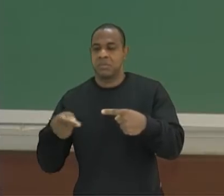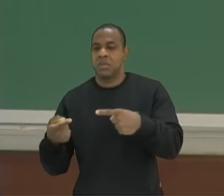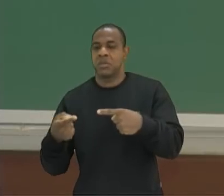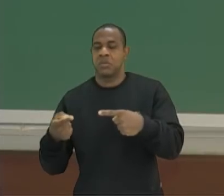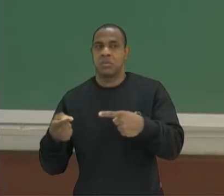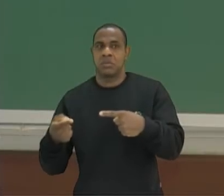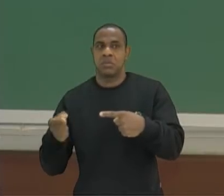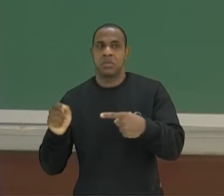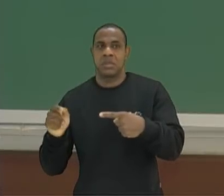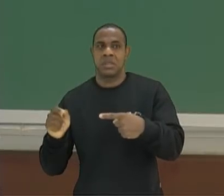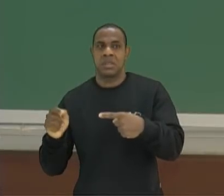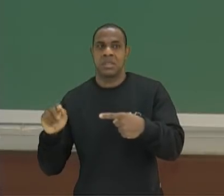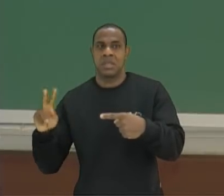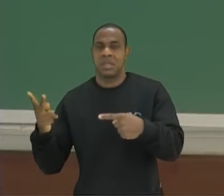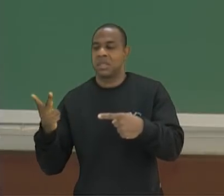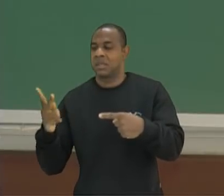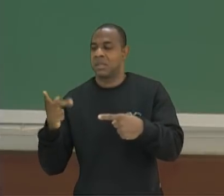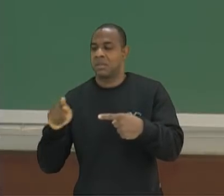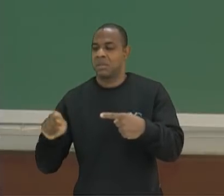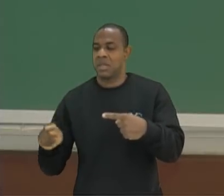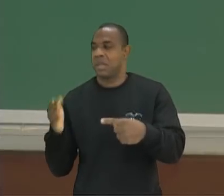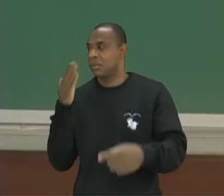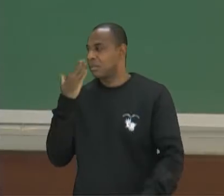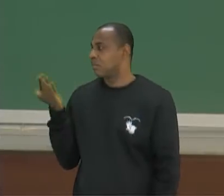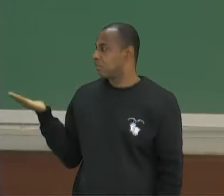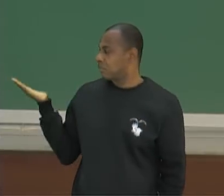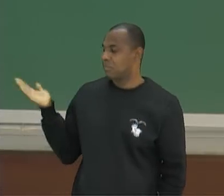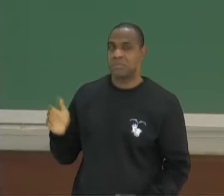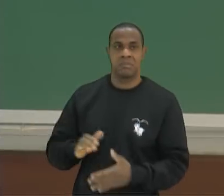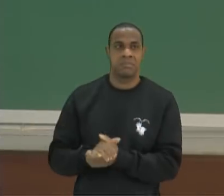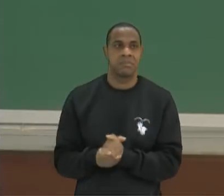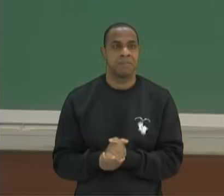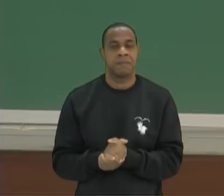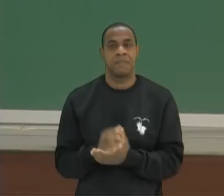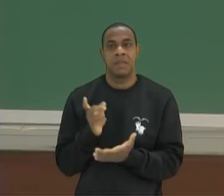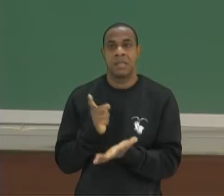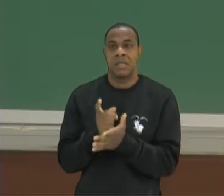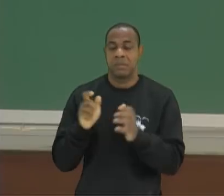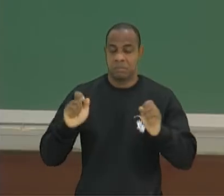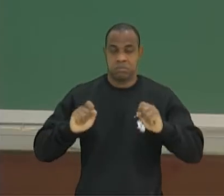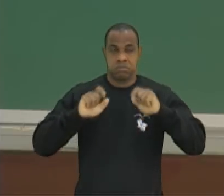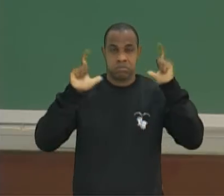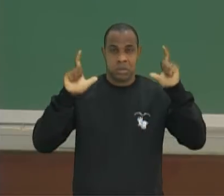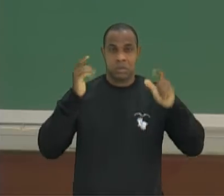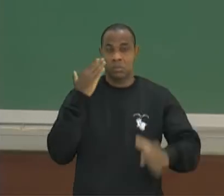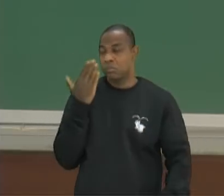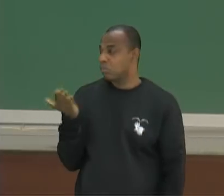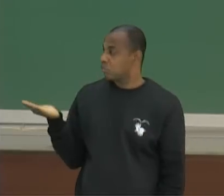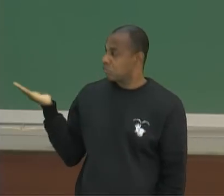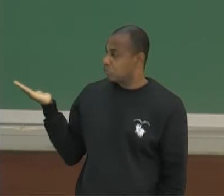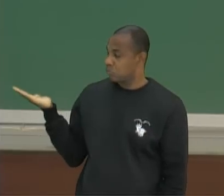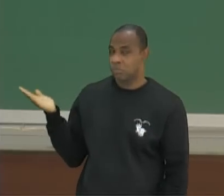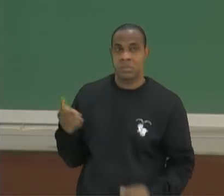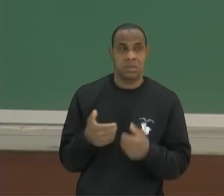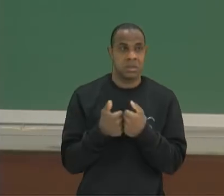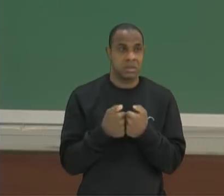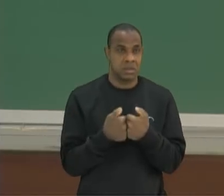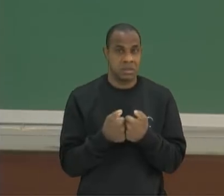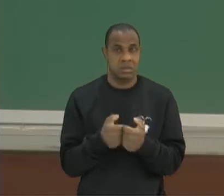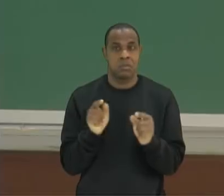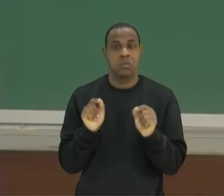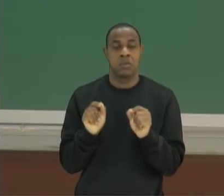como 20 kHz, ok? Então sempre atentos com isso. Lembrando que na física, o 1000 você